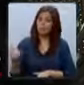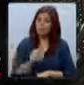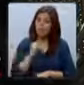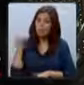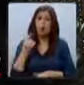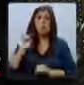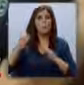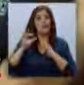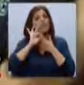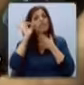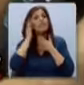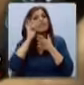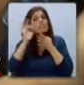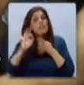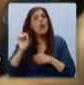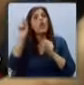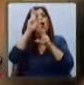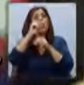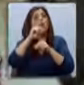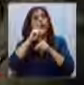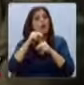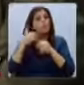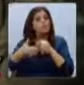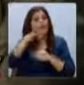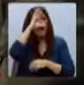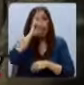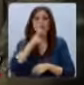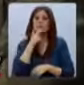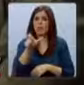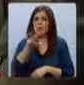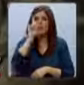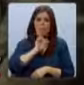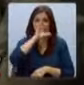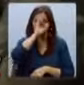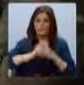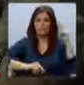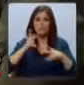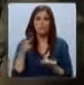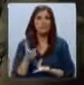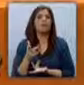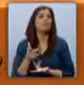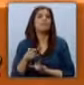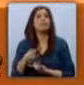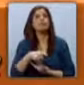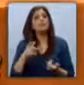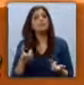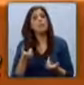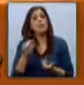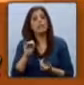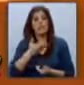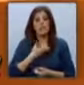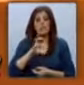e também da nova legislatura as palavras de Maria luí albo que marcaram as jornadas do investimento promovidas pelo PSD